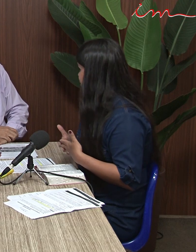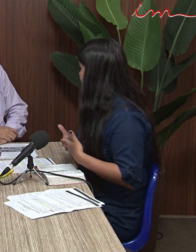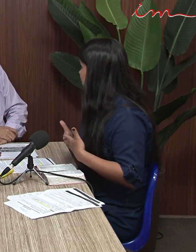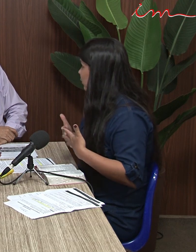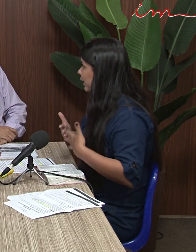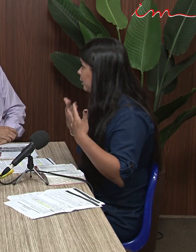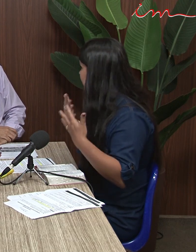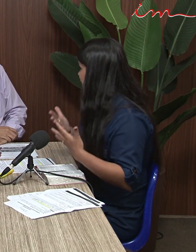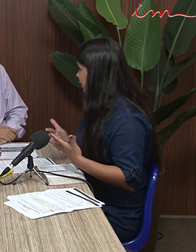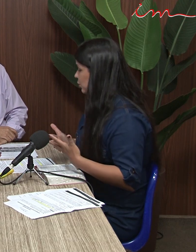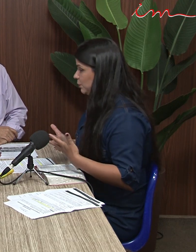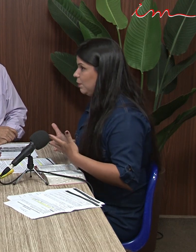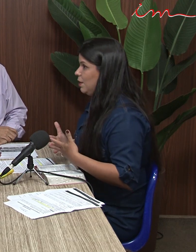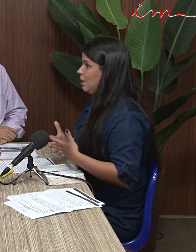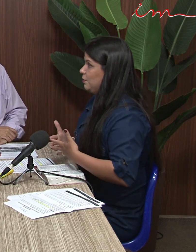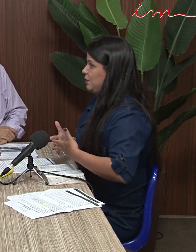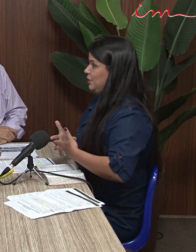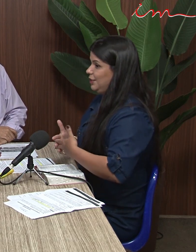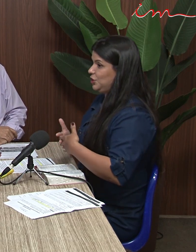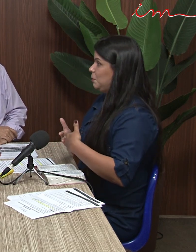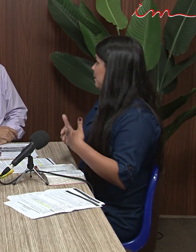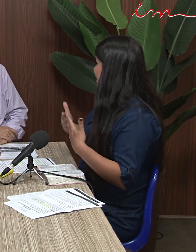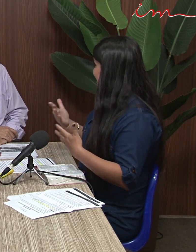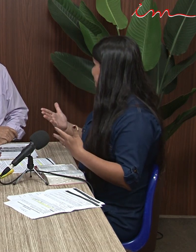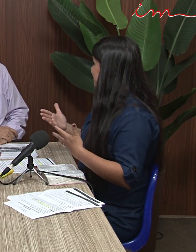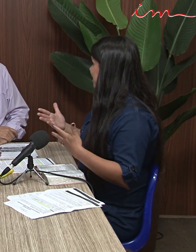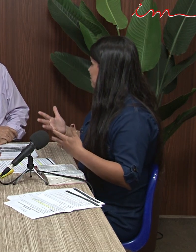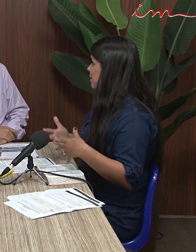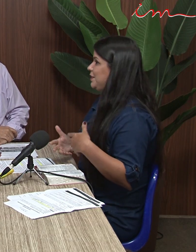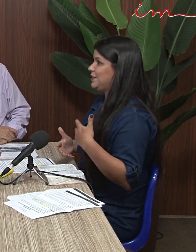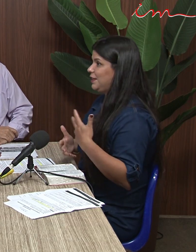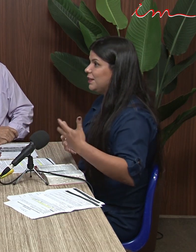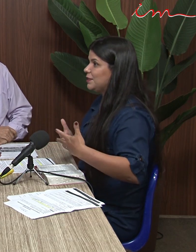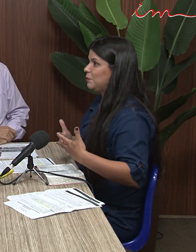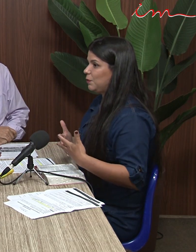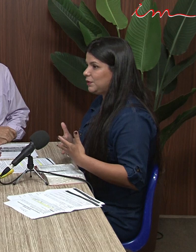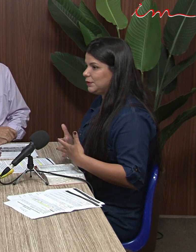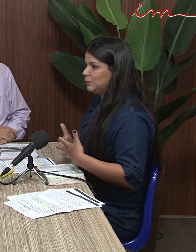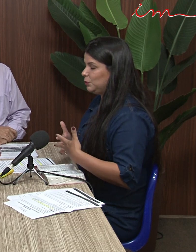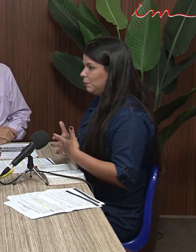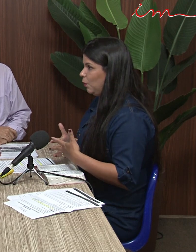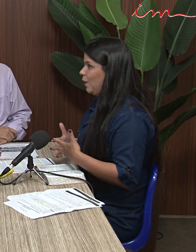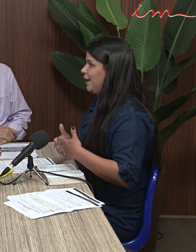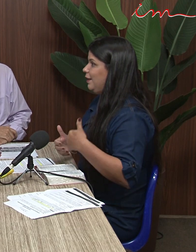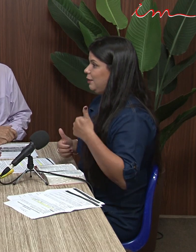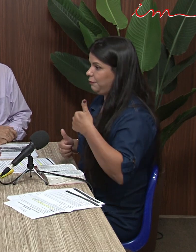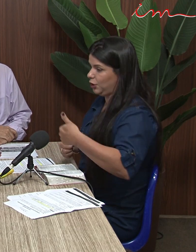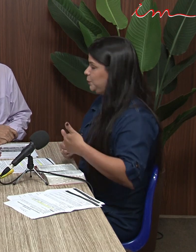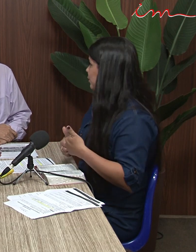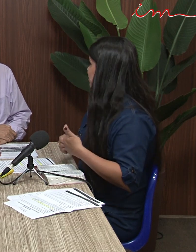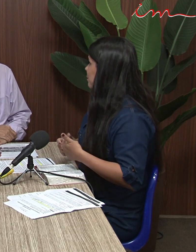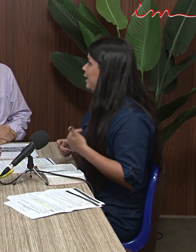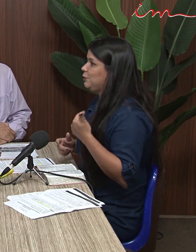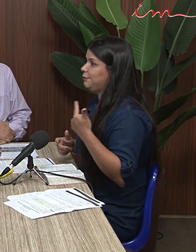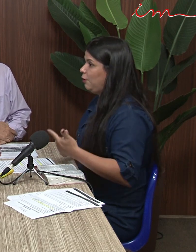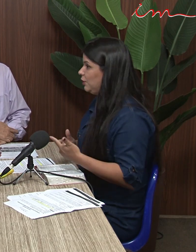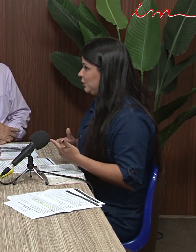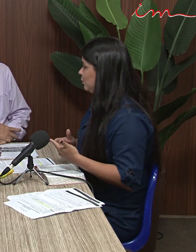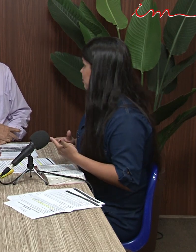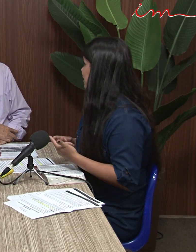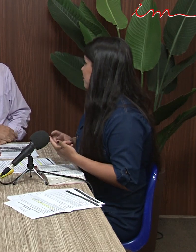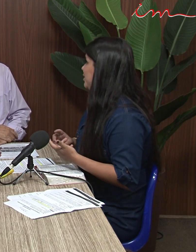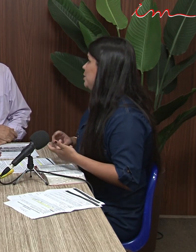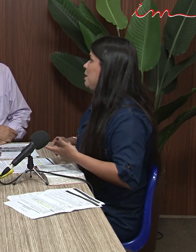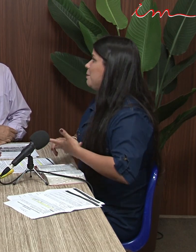igreja que tinha um poder político, ou seja, ela tinha uma imagem, né? Parecia ser uma coisa muito boa, ela era forte politicamente,